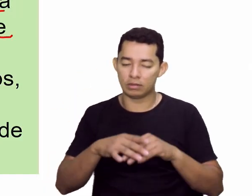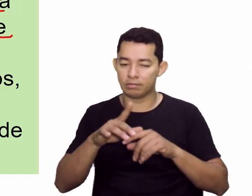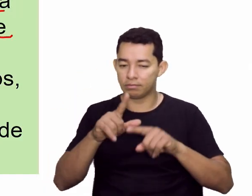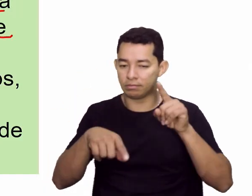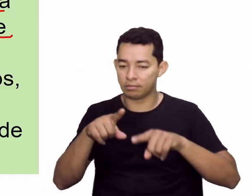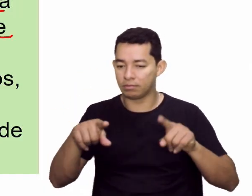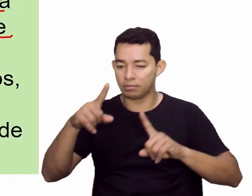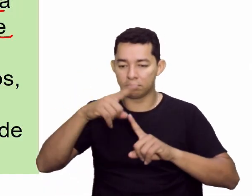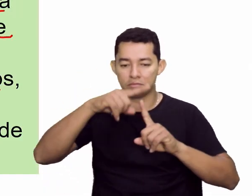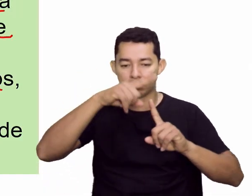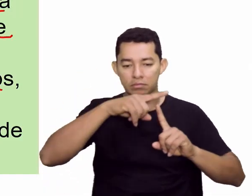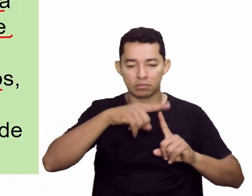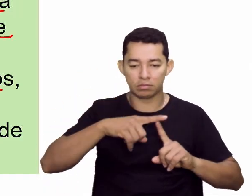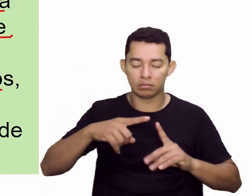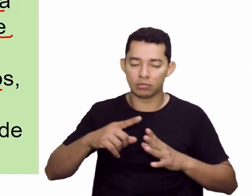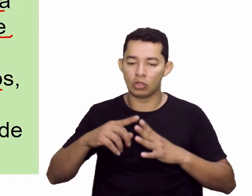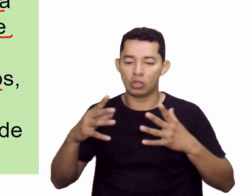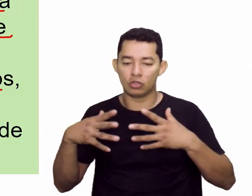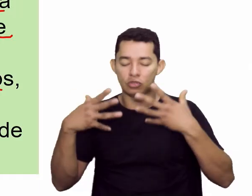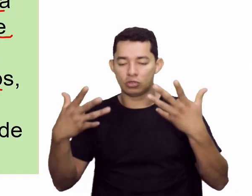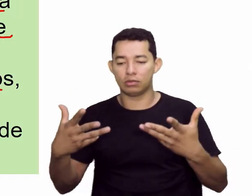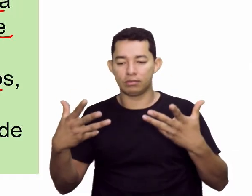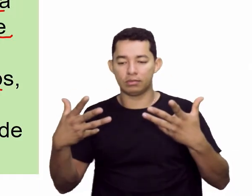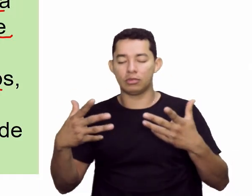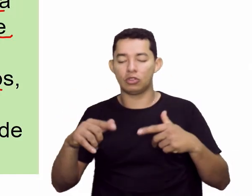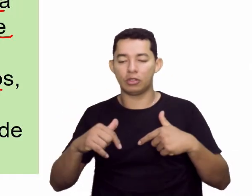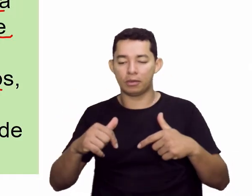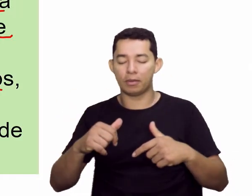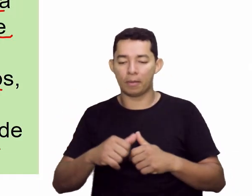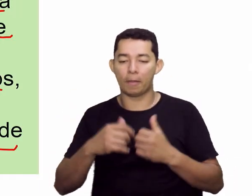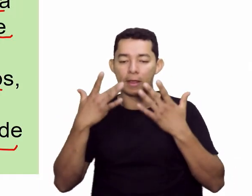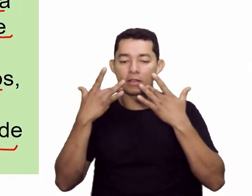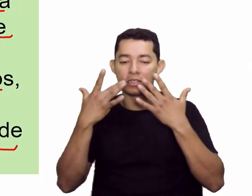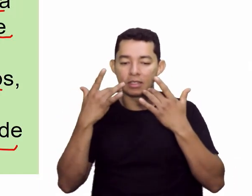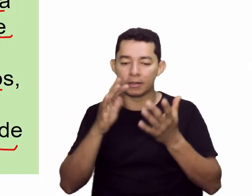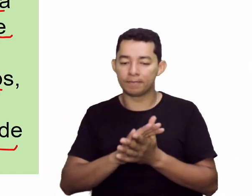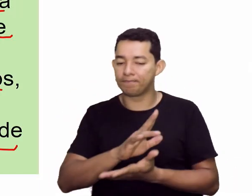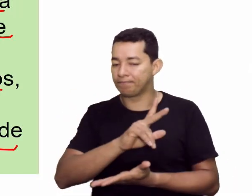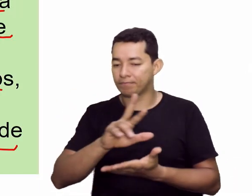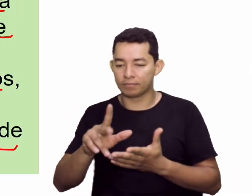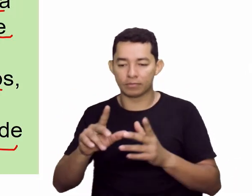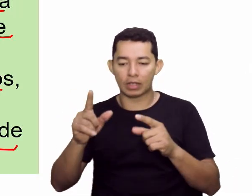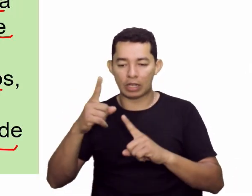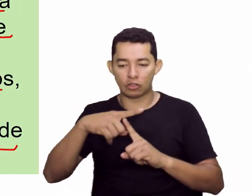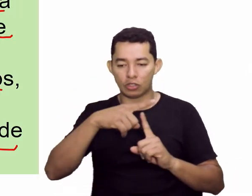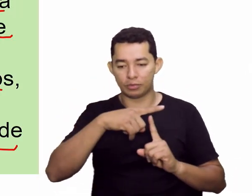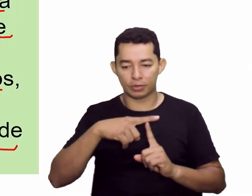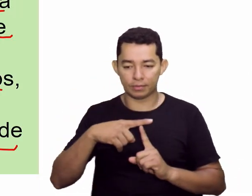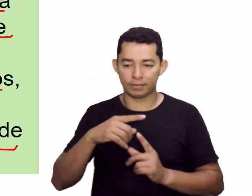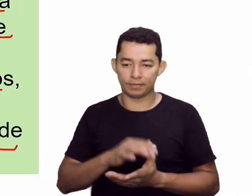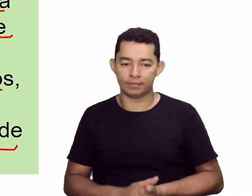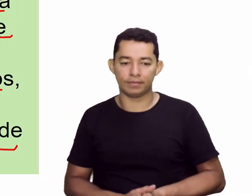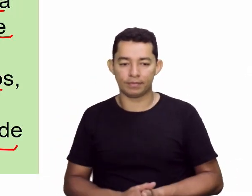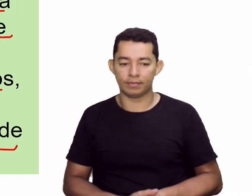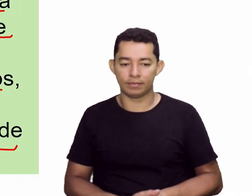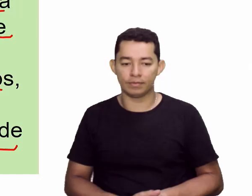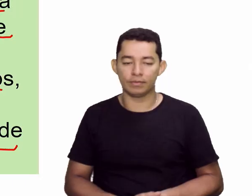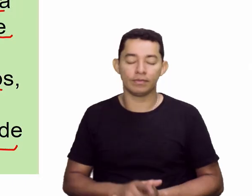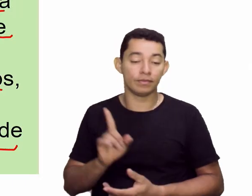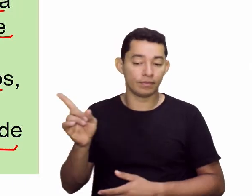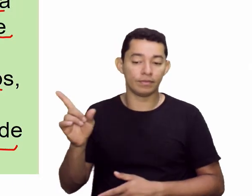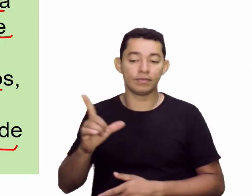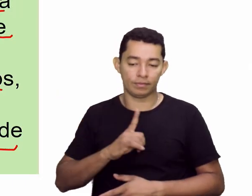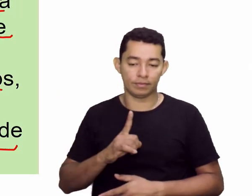de espetáculos cênicos, audiovisuais e musicais de grande porte, tá? Então, aí dentro